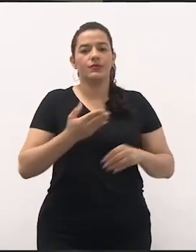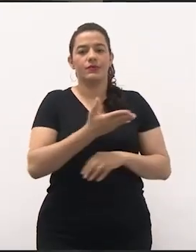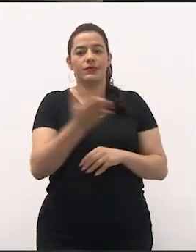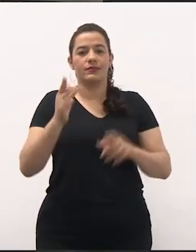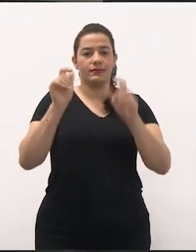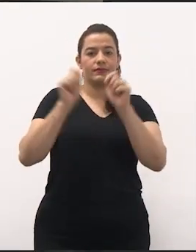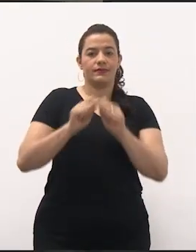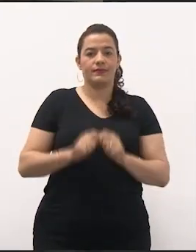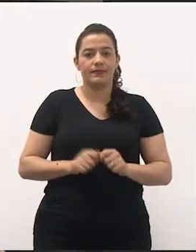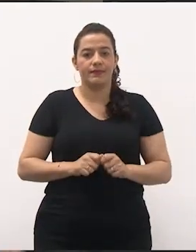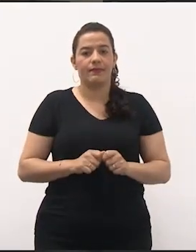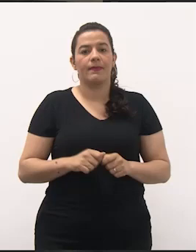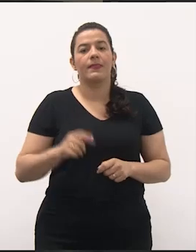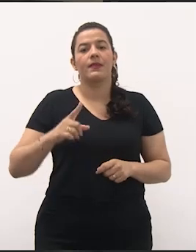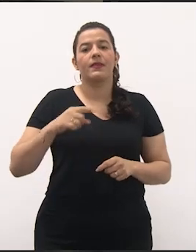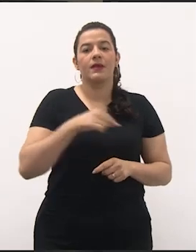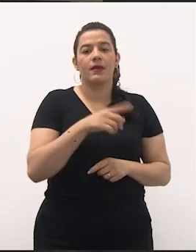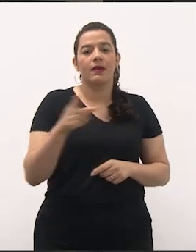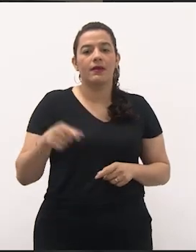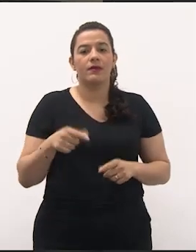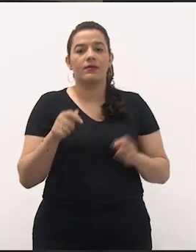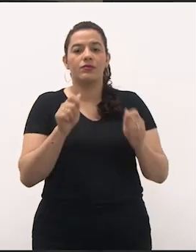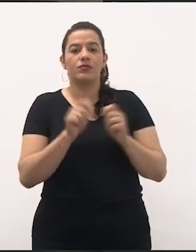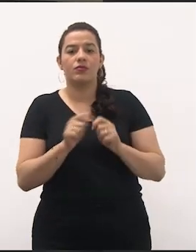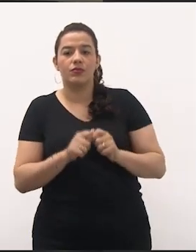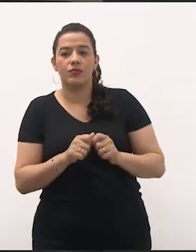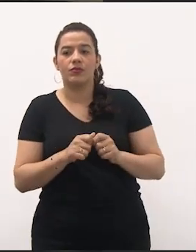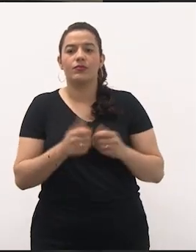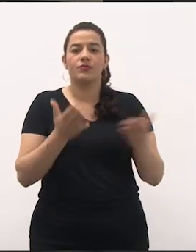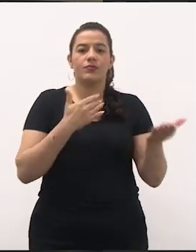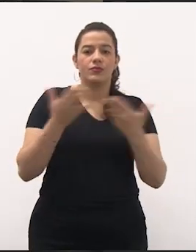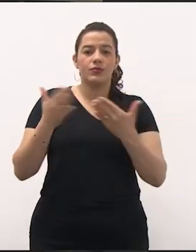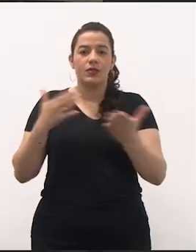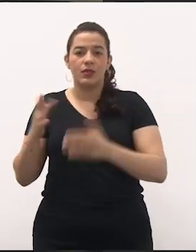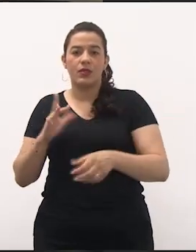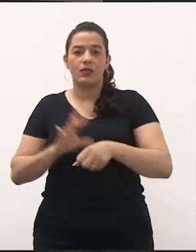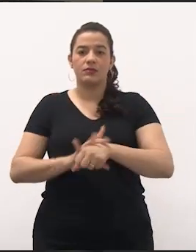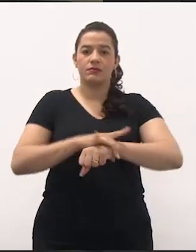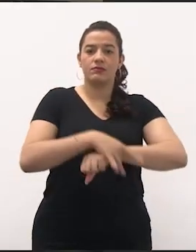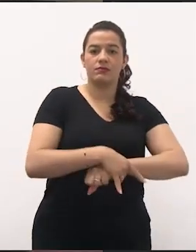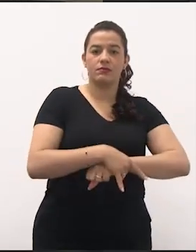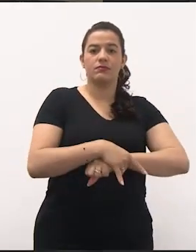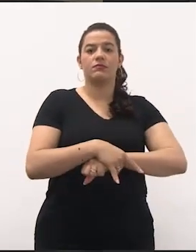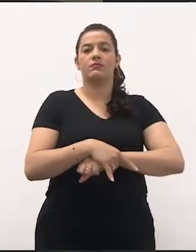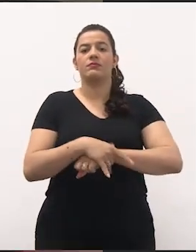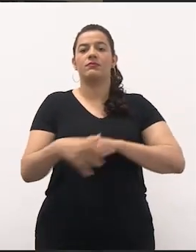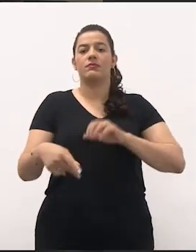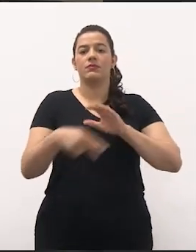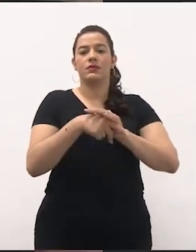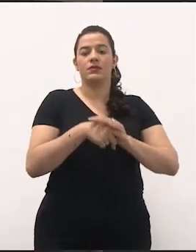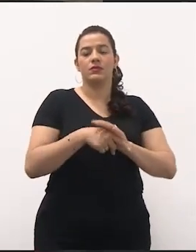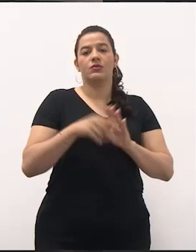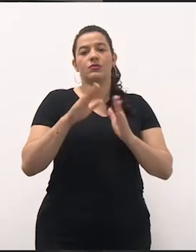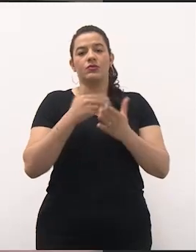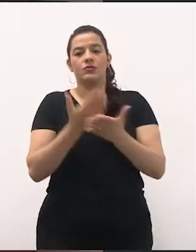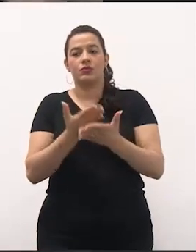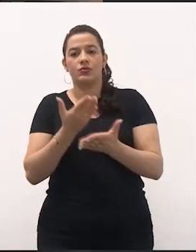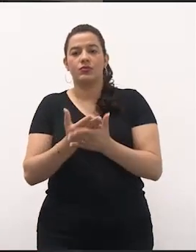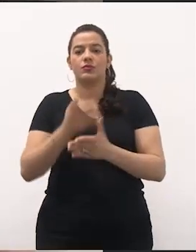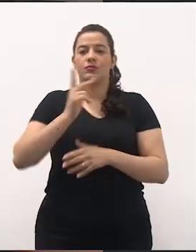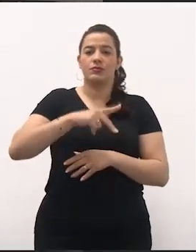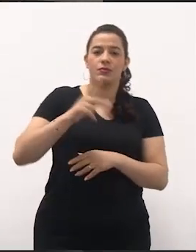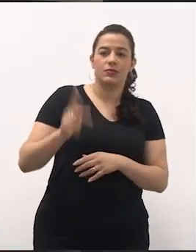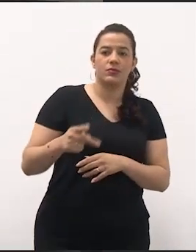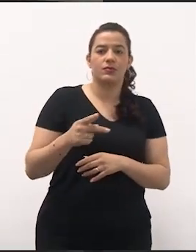feito em relação a nesse sentido da proteção dos estudantes, enfim, dos